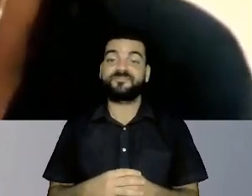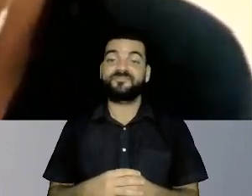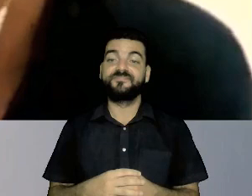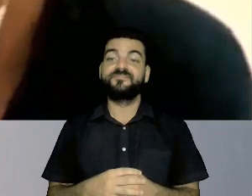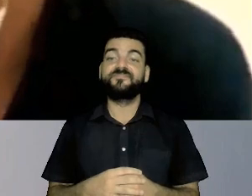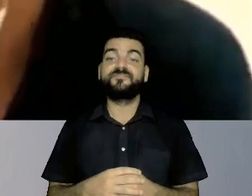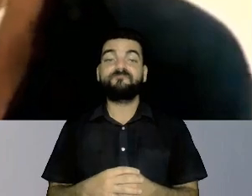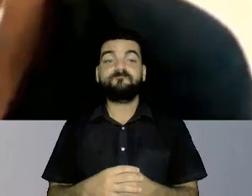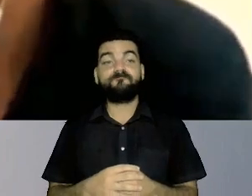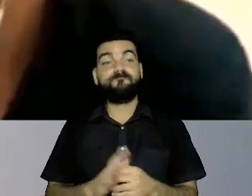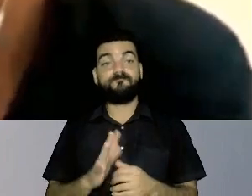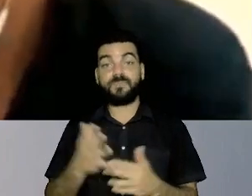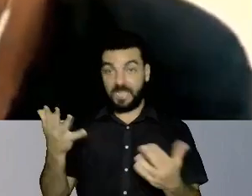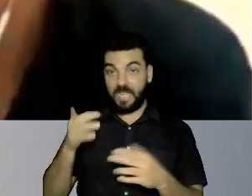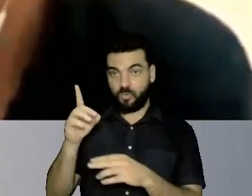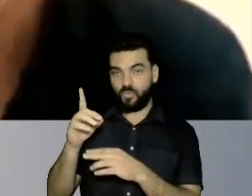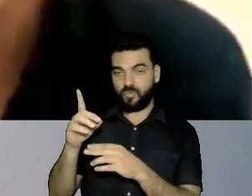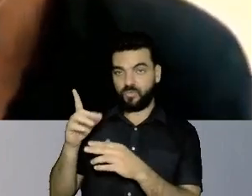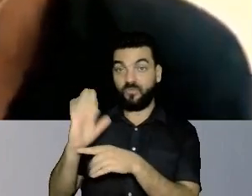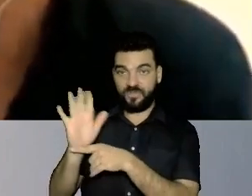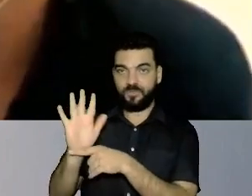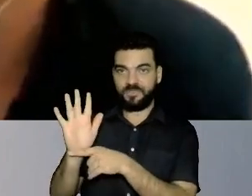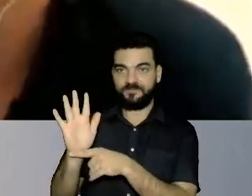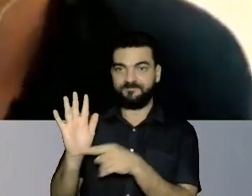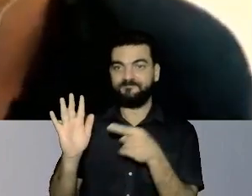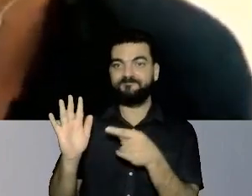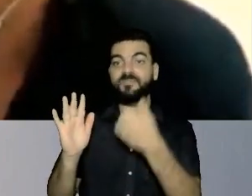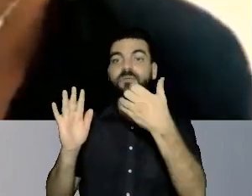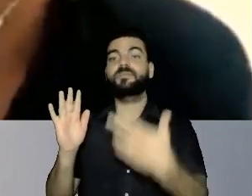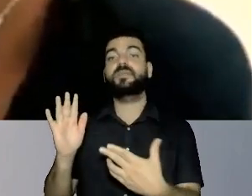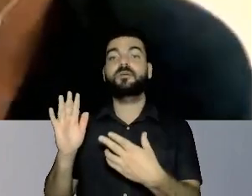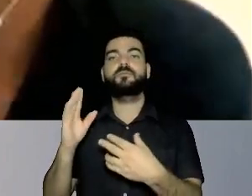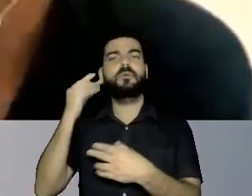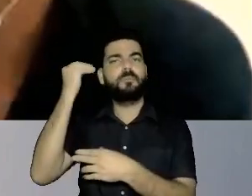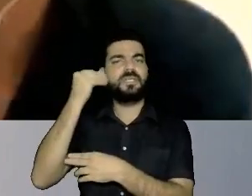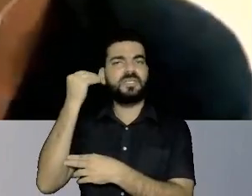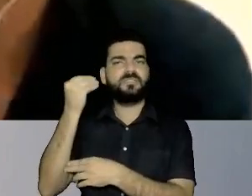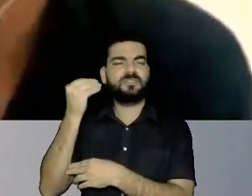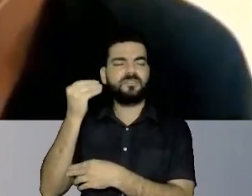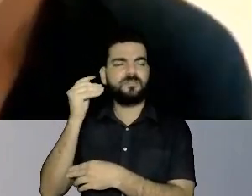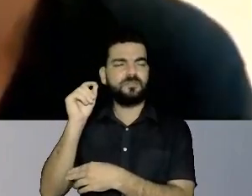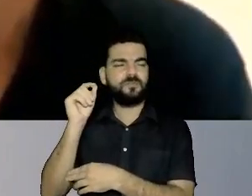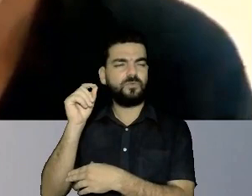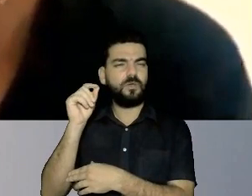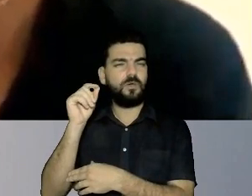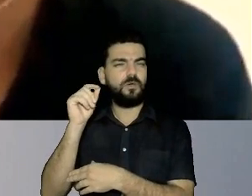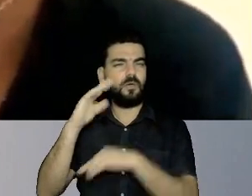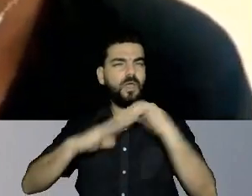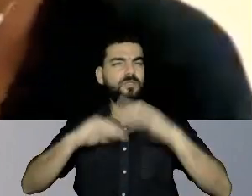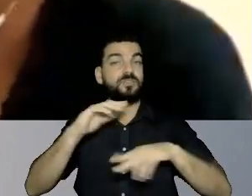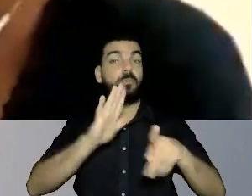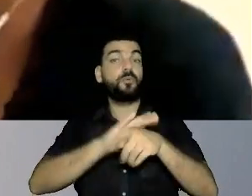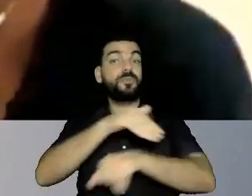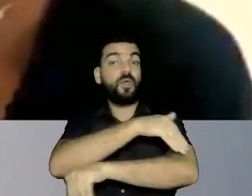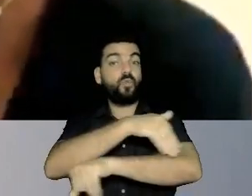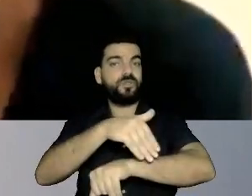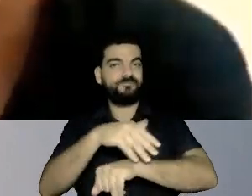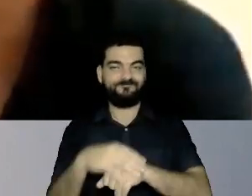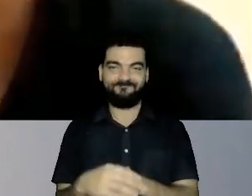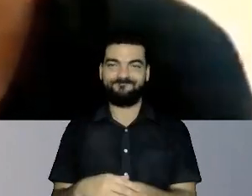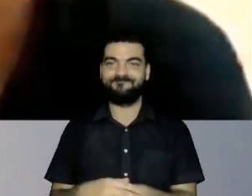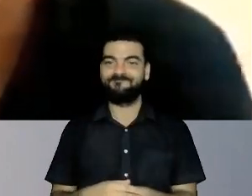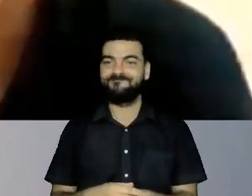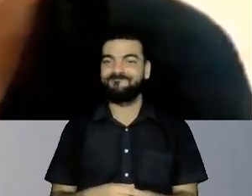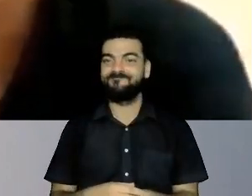isso também reflete um pensamento de comunidade. E no caso, nesse documentário,